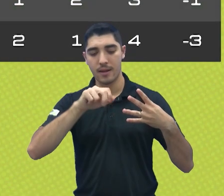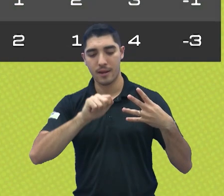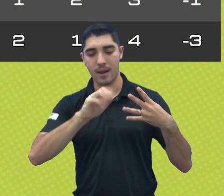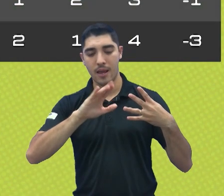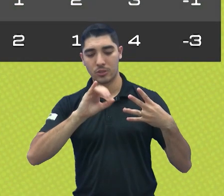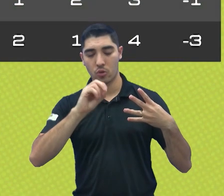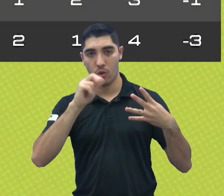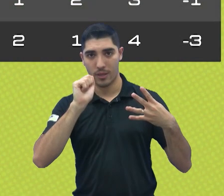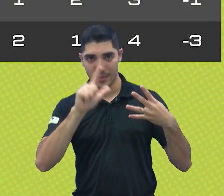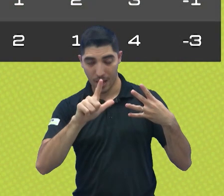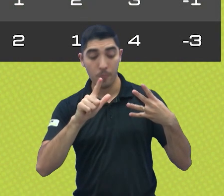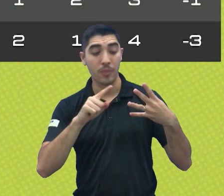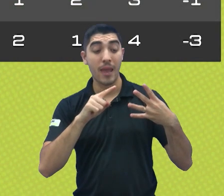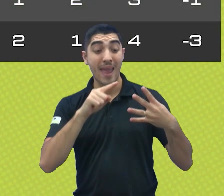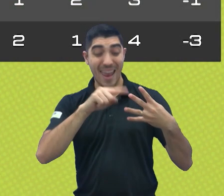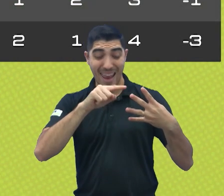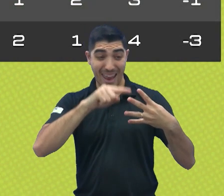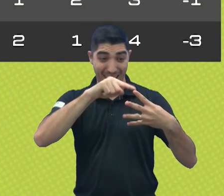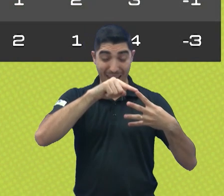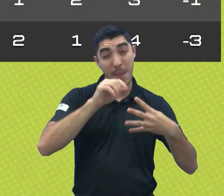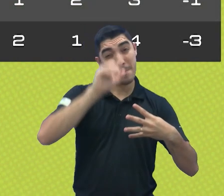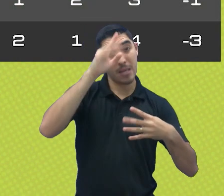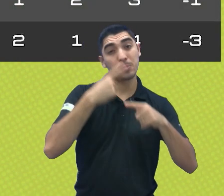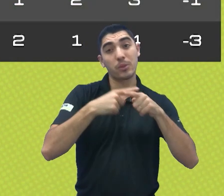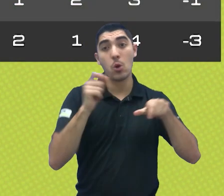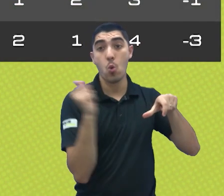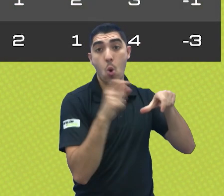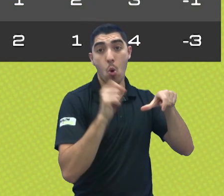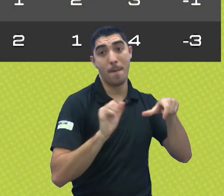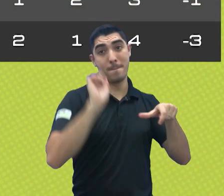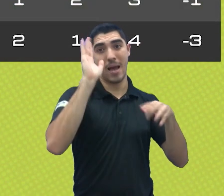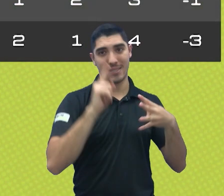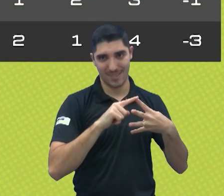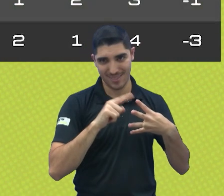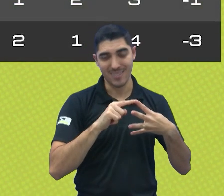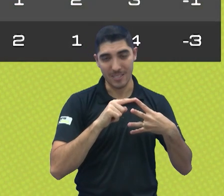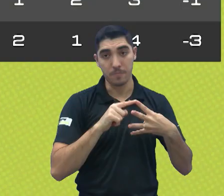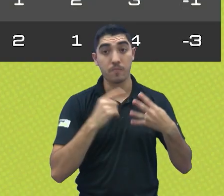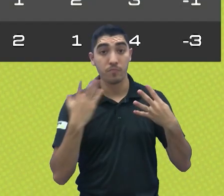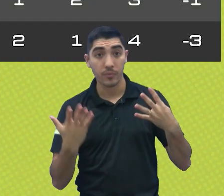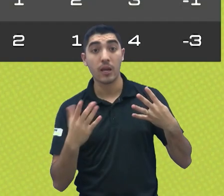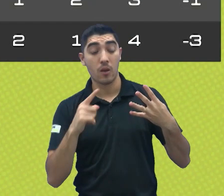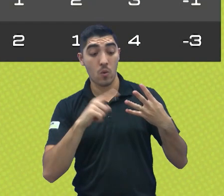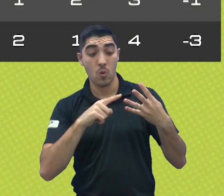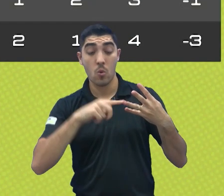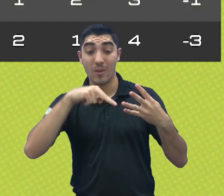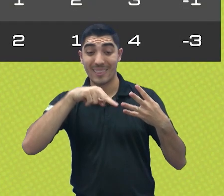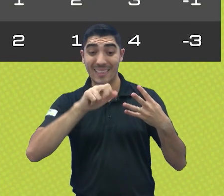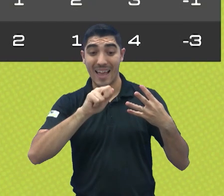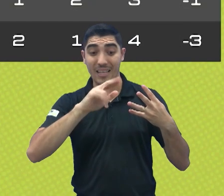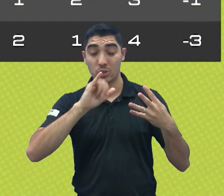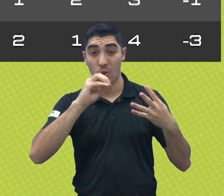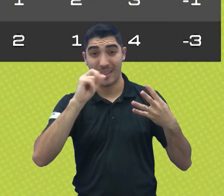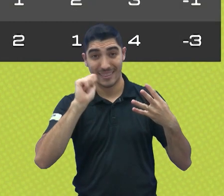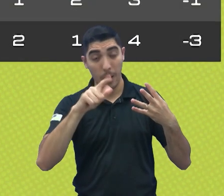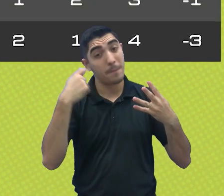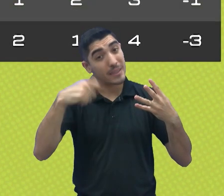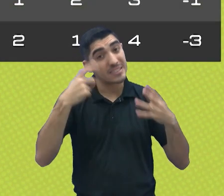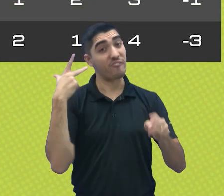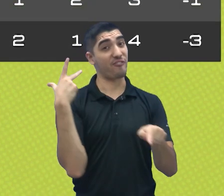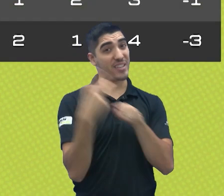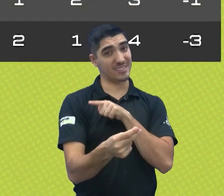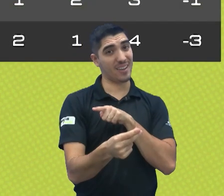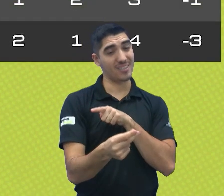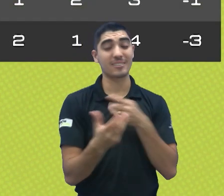gols, 3-1 favorável à Juventude. O Nacional briga pela classificação, precisa da vitória para se classificar. O Atlético Guaratinguetá